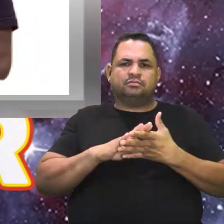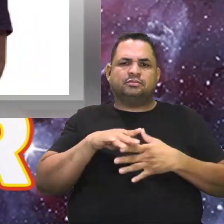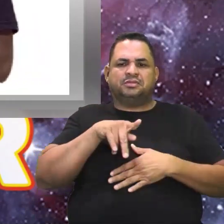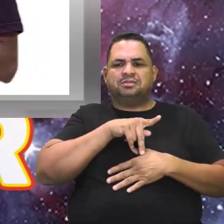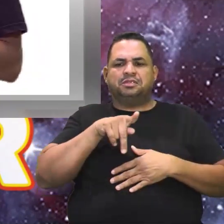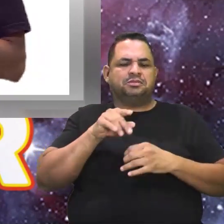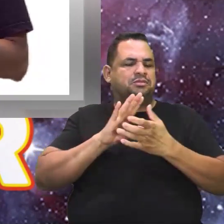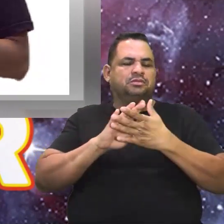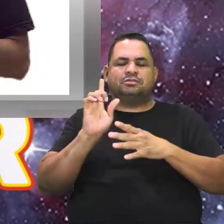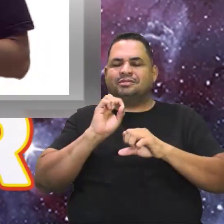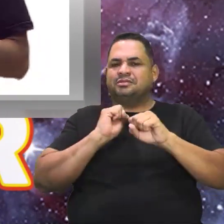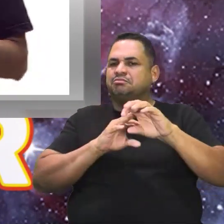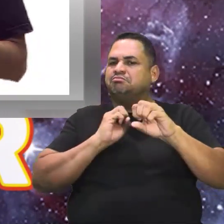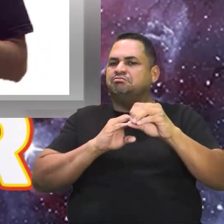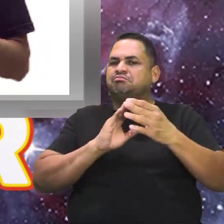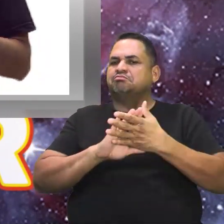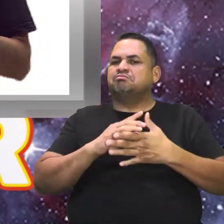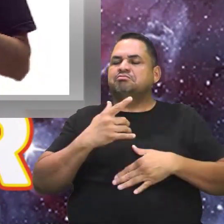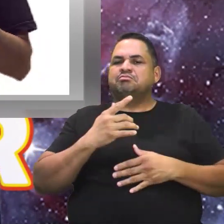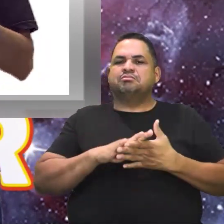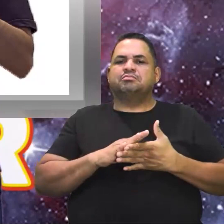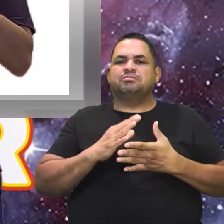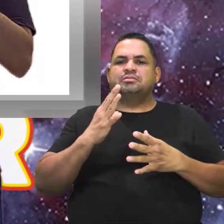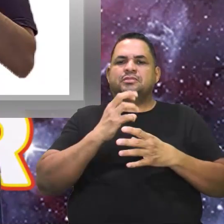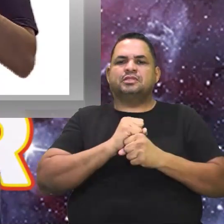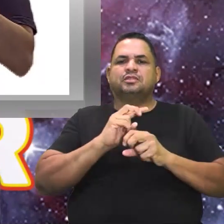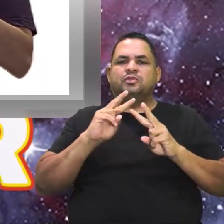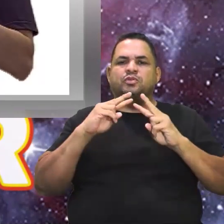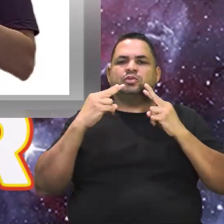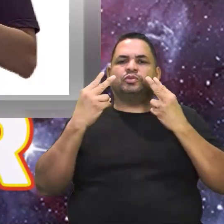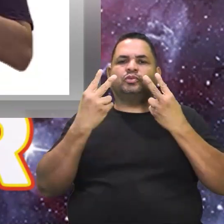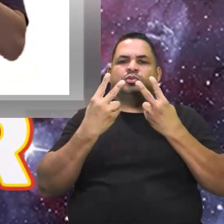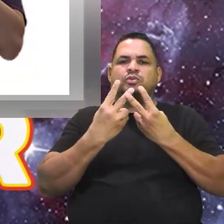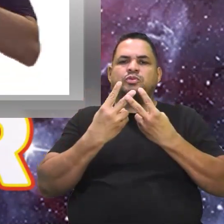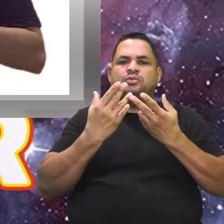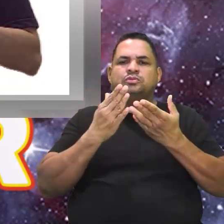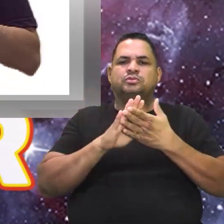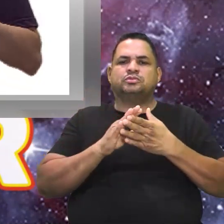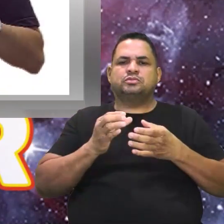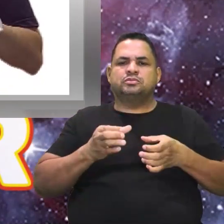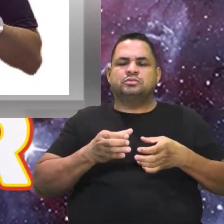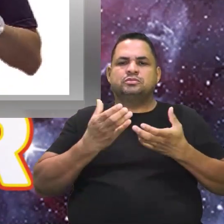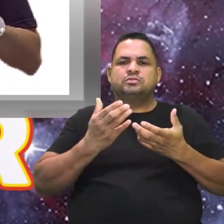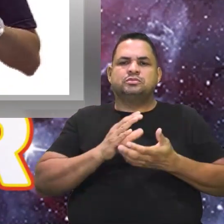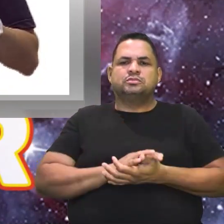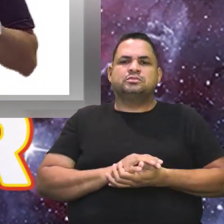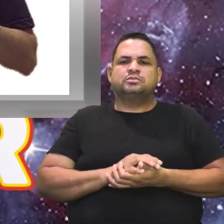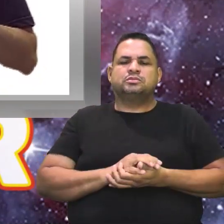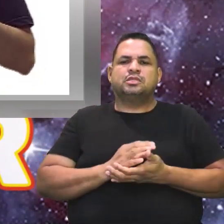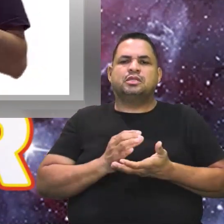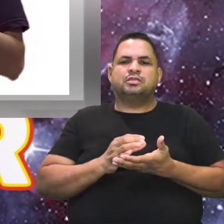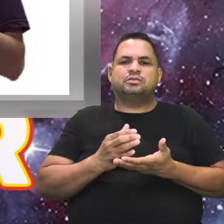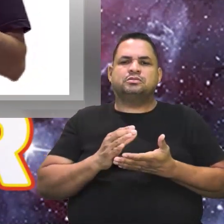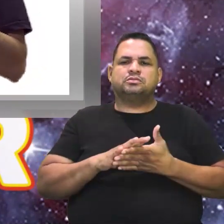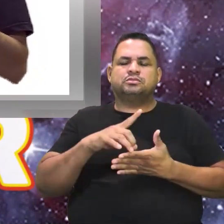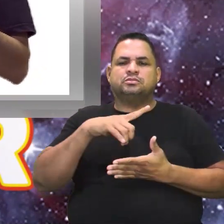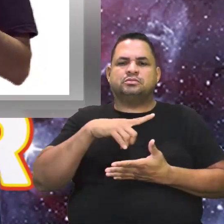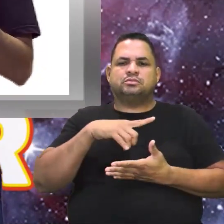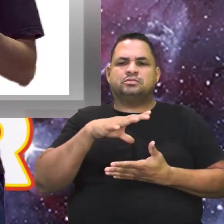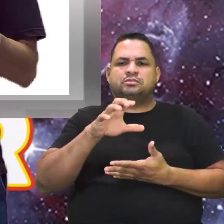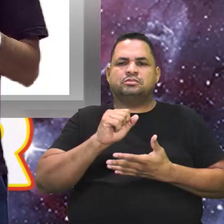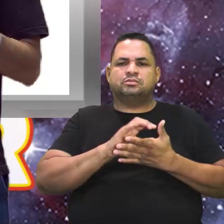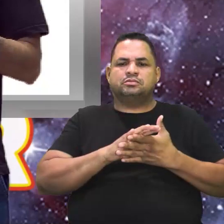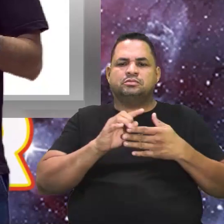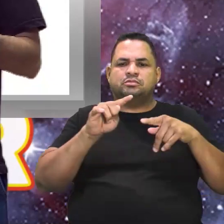professor, nem passa na geometria espacial, que é para calcular o volume de um tronco. A xícara é um tronco de um cone. Aí tem que pegar